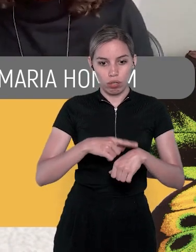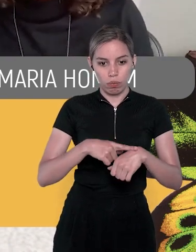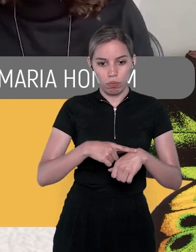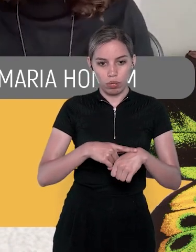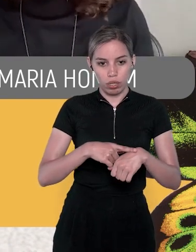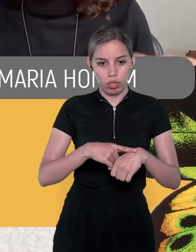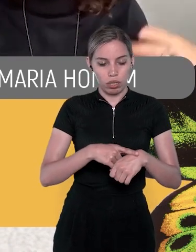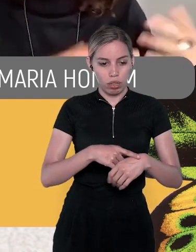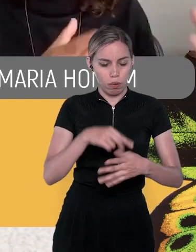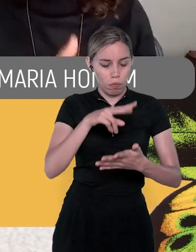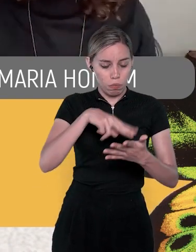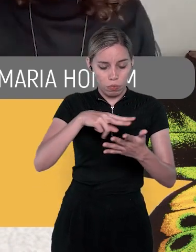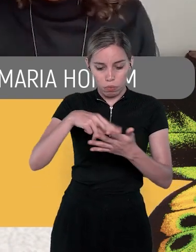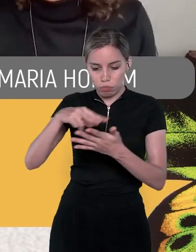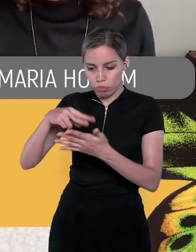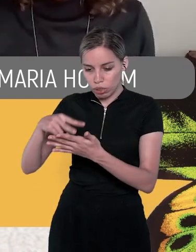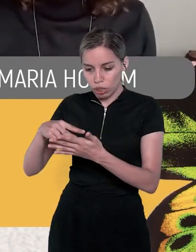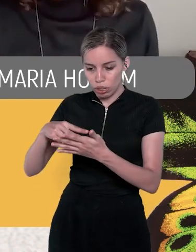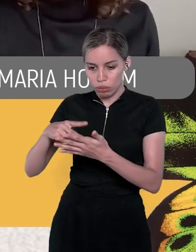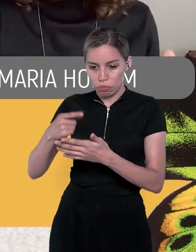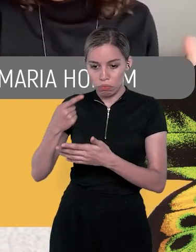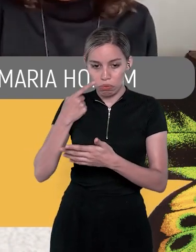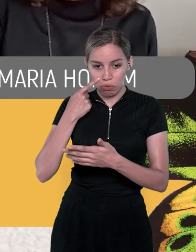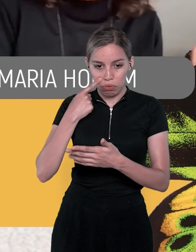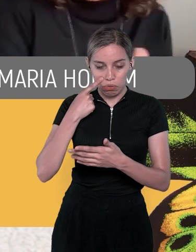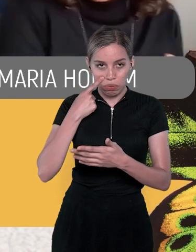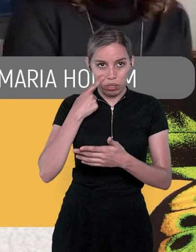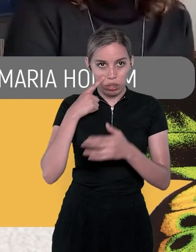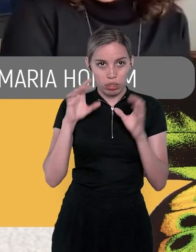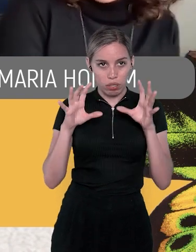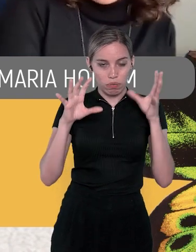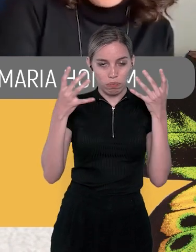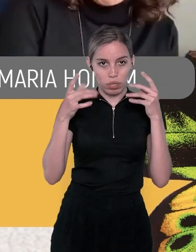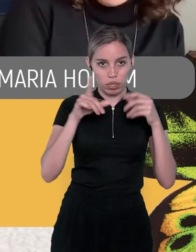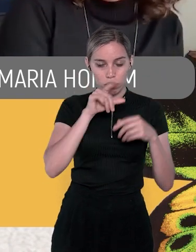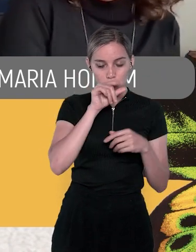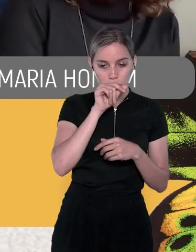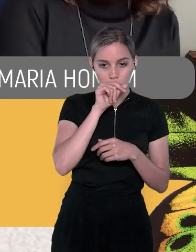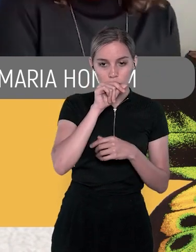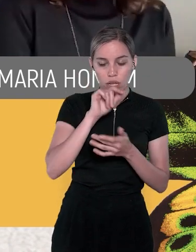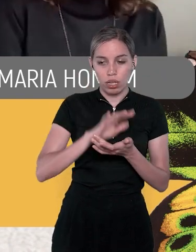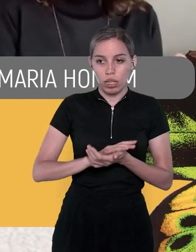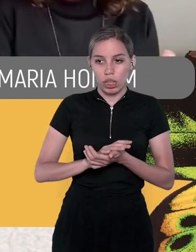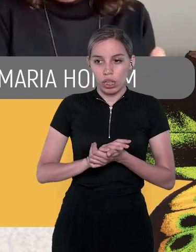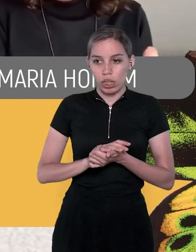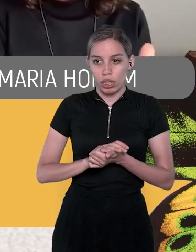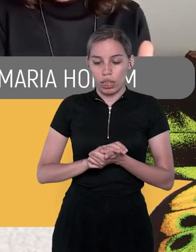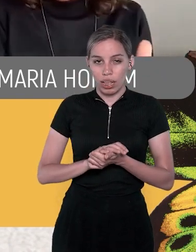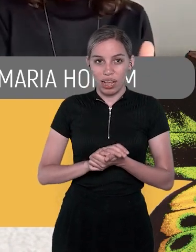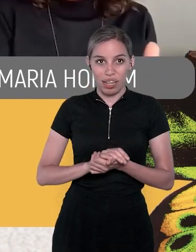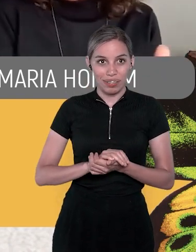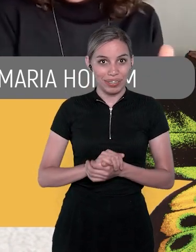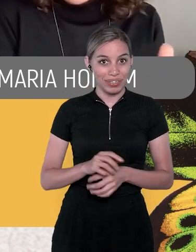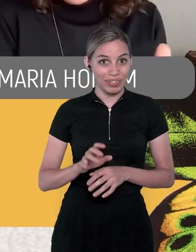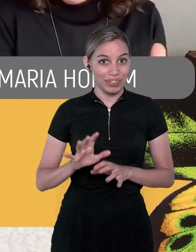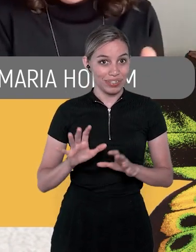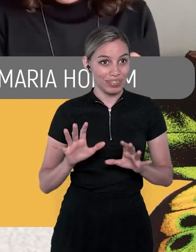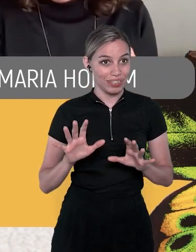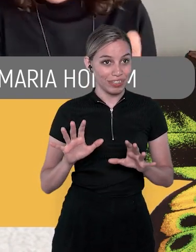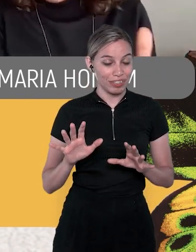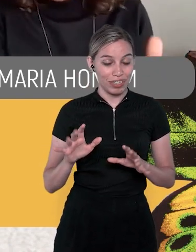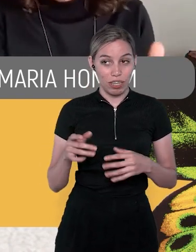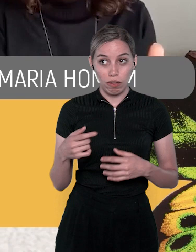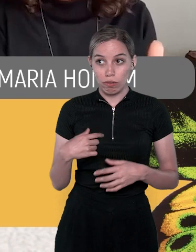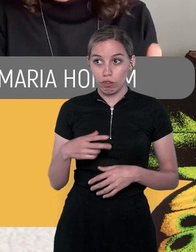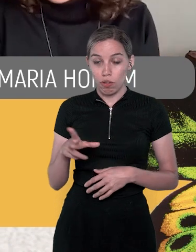tive um momento quase epifânico, tanto que eu não resisti, mandei até a imagem, né,